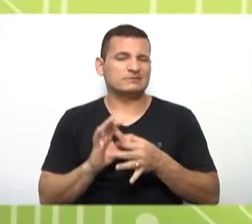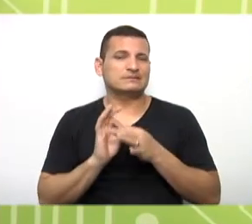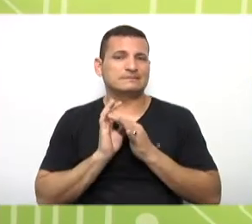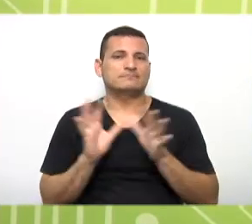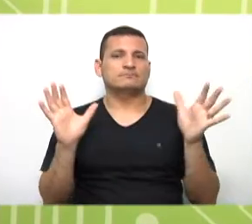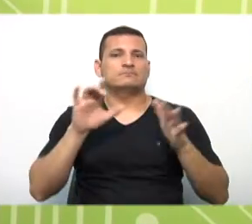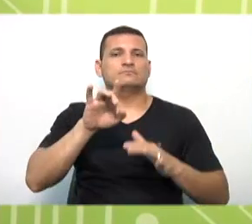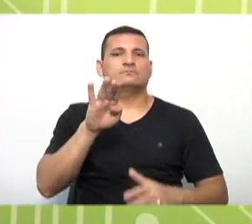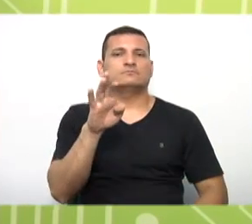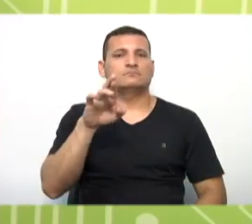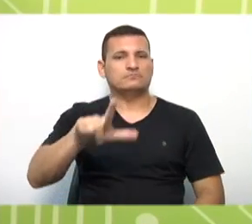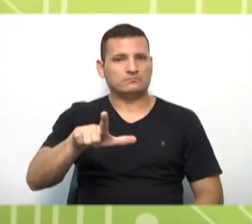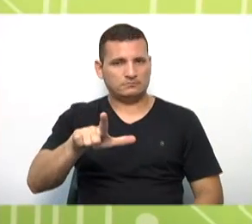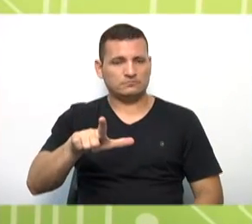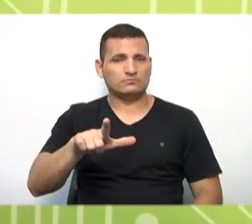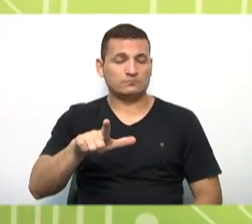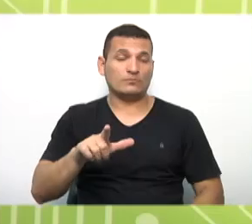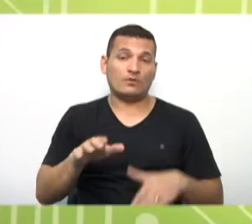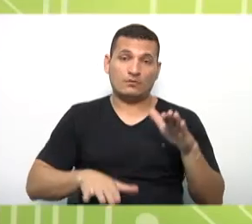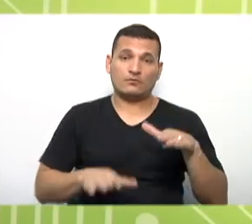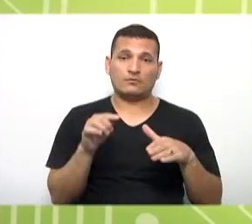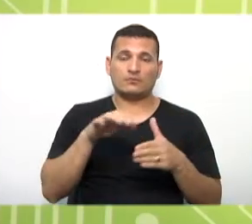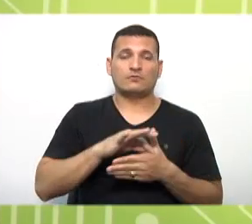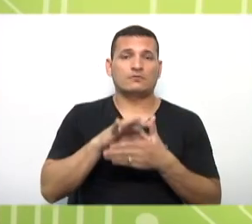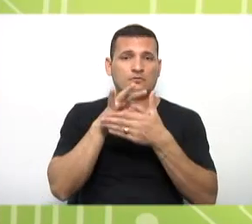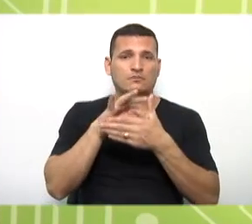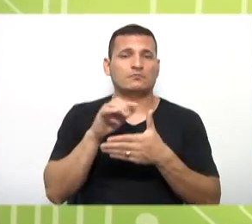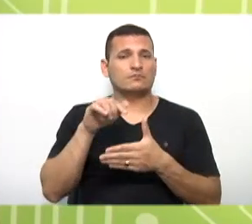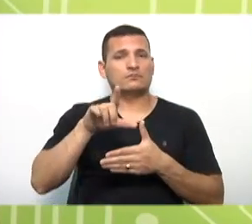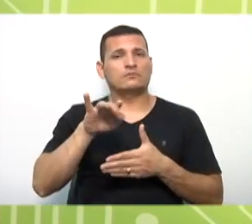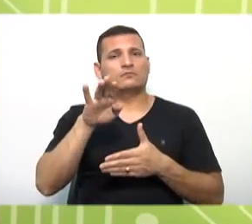esse líder liberal, ele está se